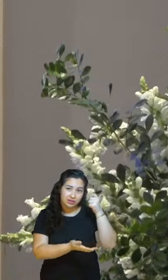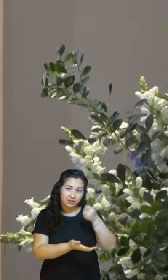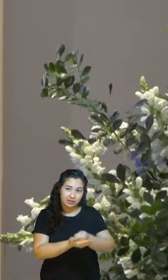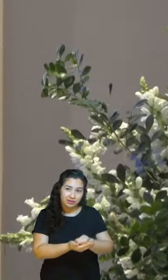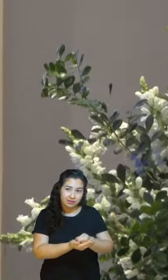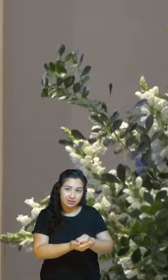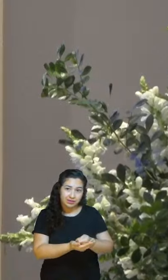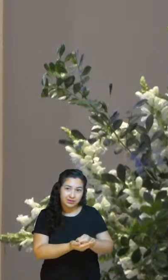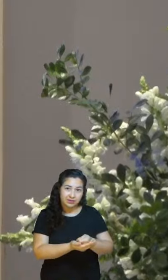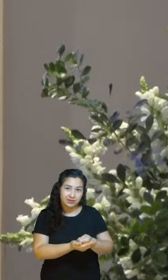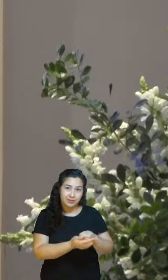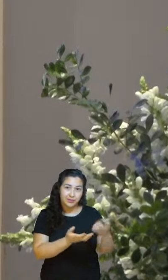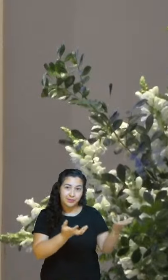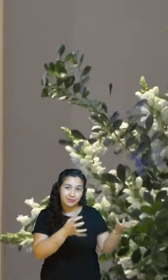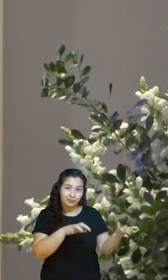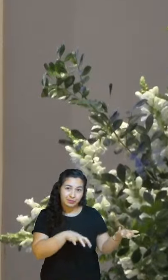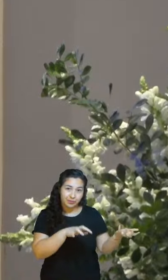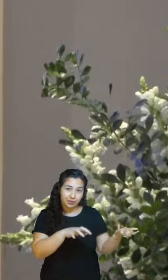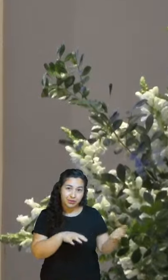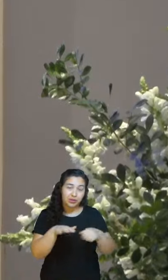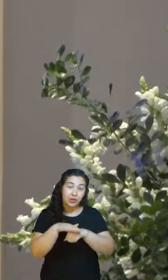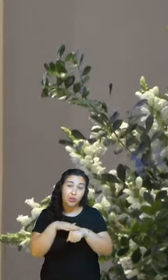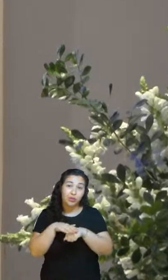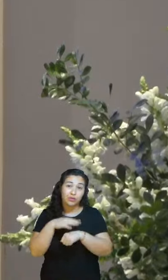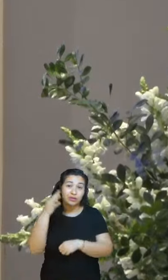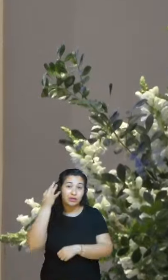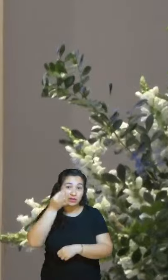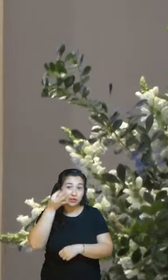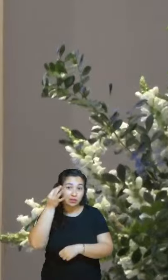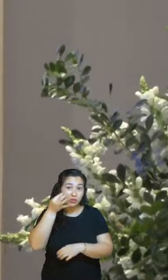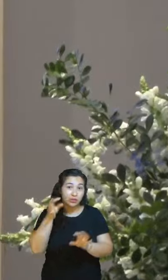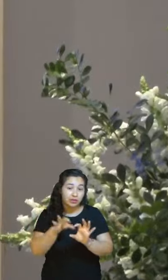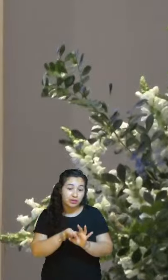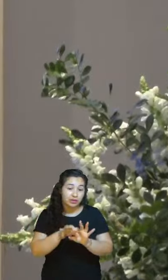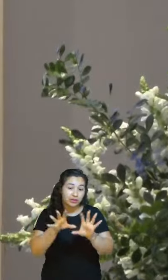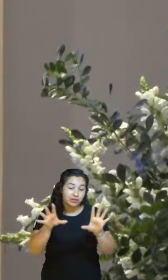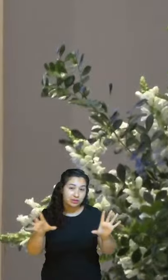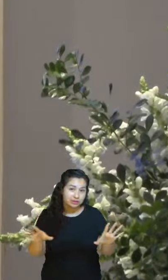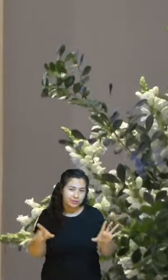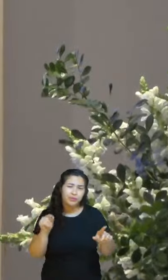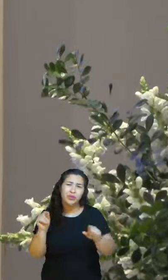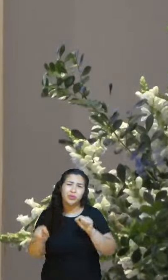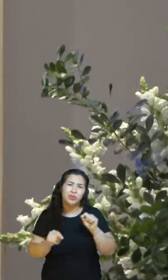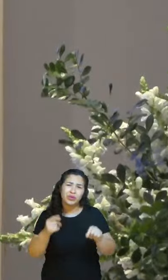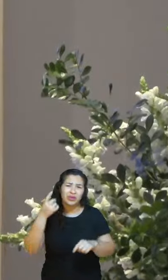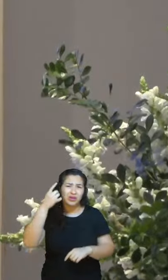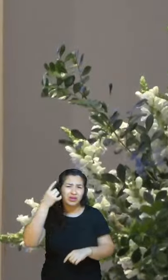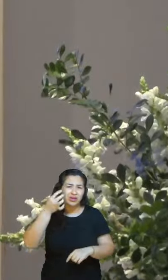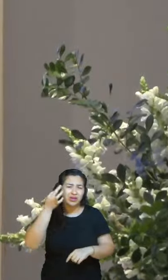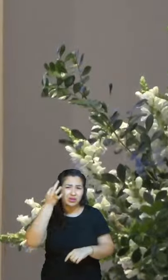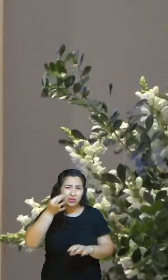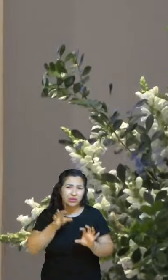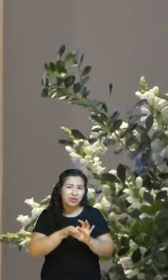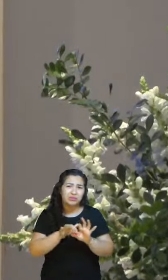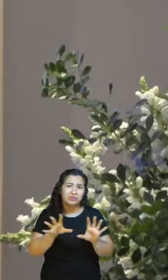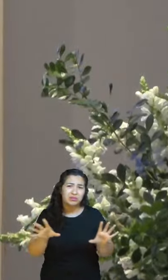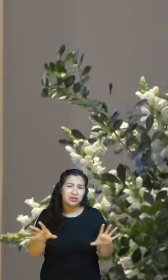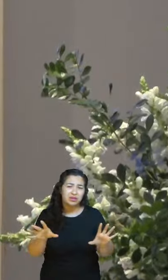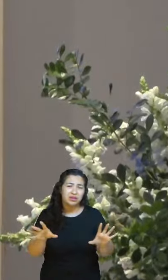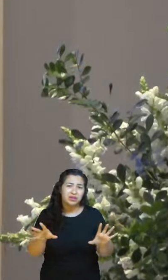conversar mais sobre a a teoria libertária a teoria libertária de Robert Novick ou